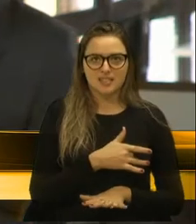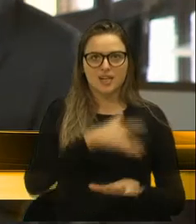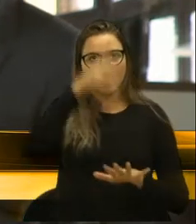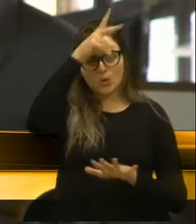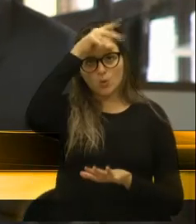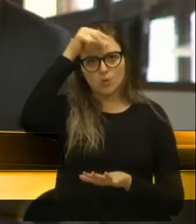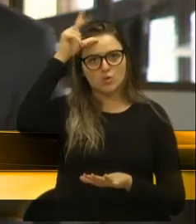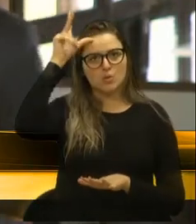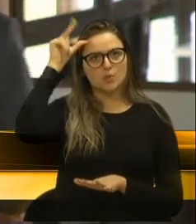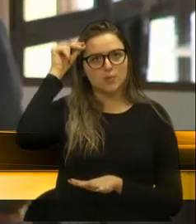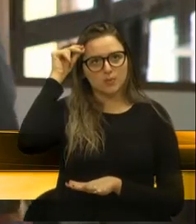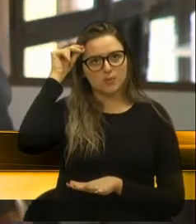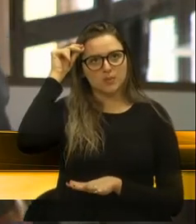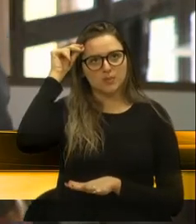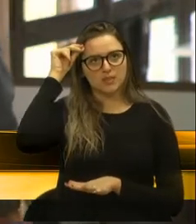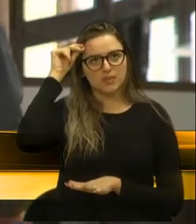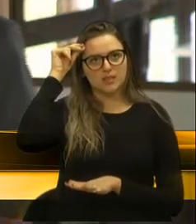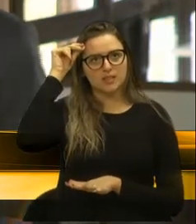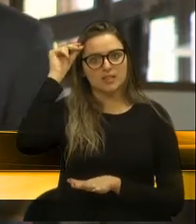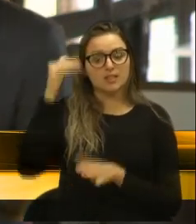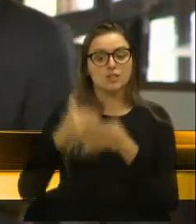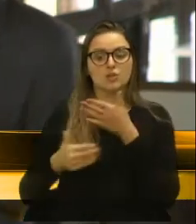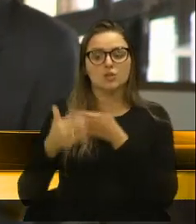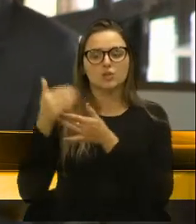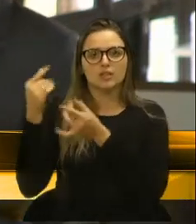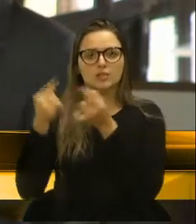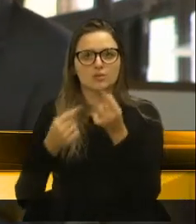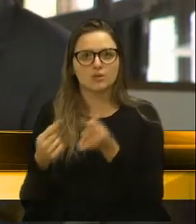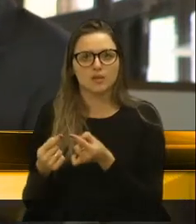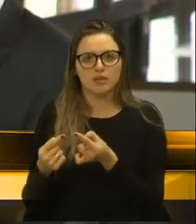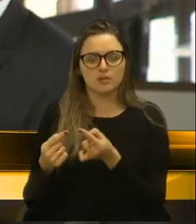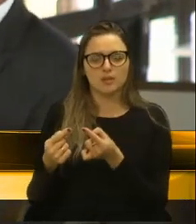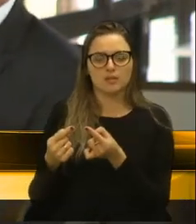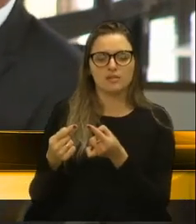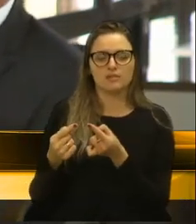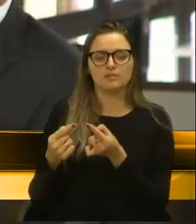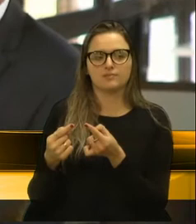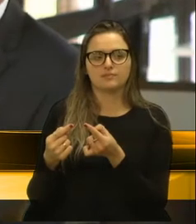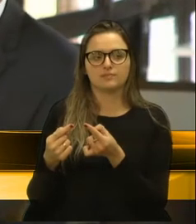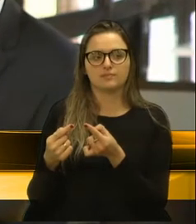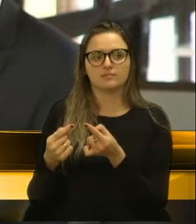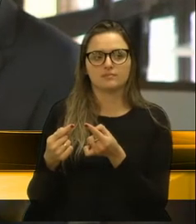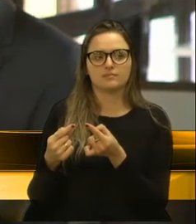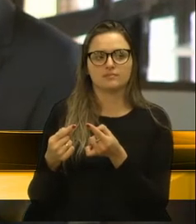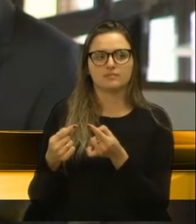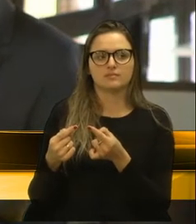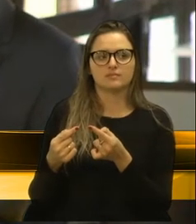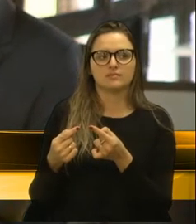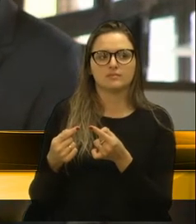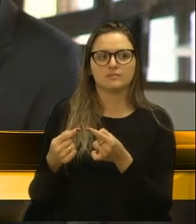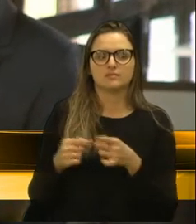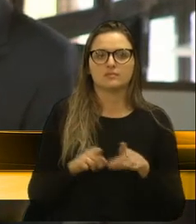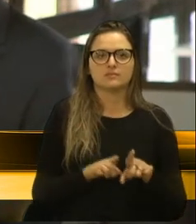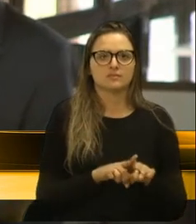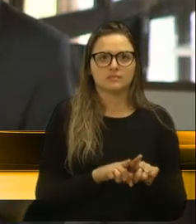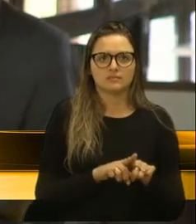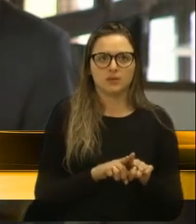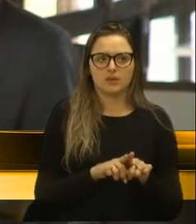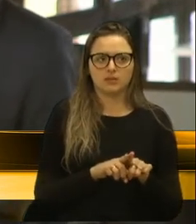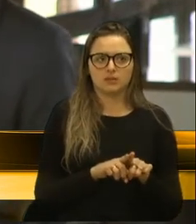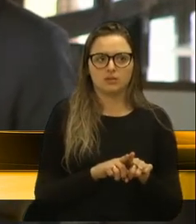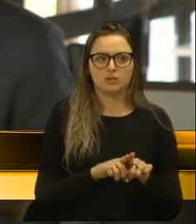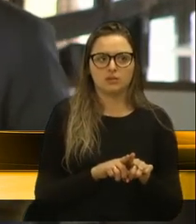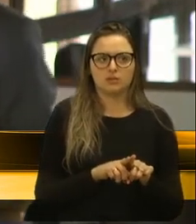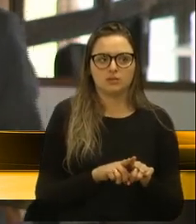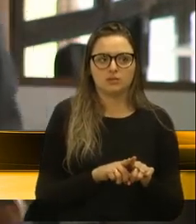que estão em debate, enfim. Mas nós também temos que atentar para aquilo que o vírus ataca, e aí eu quero propor uma ideia